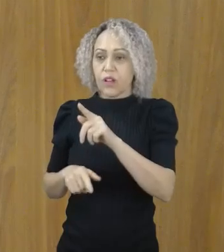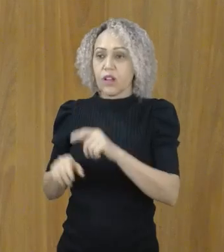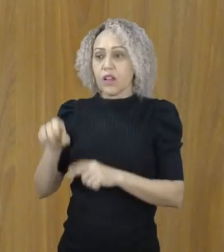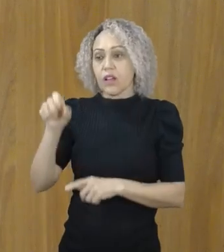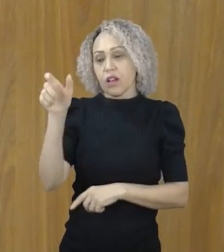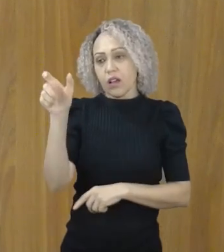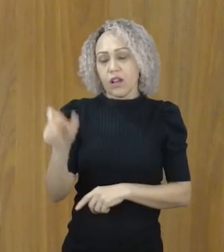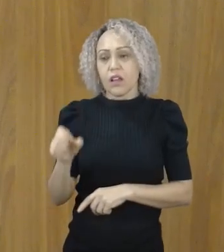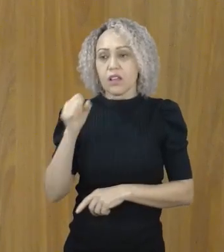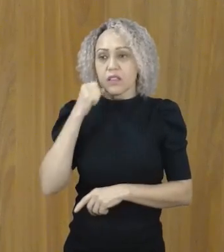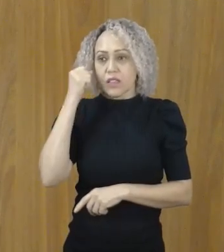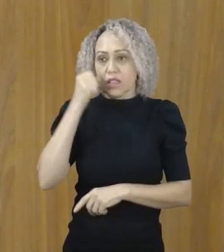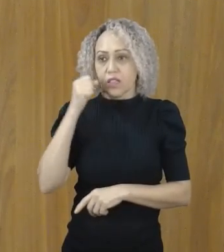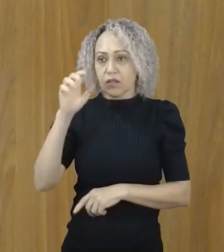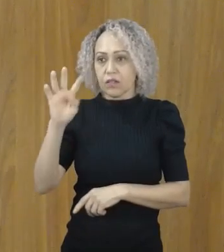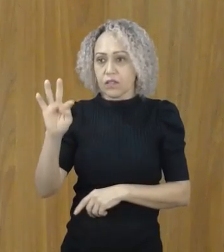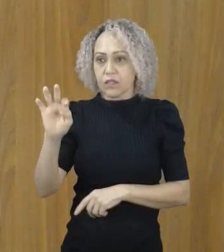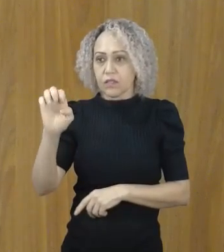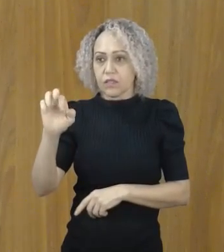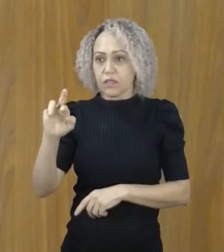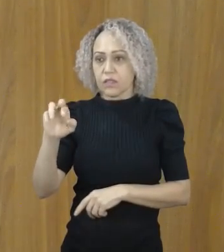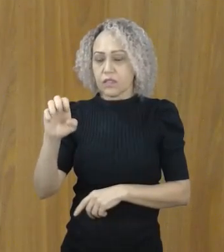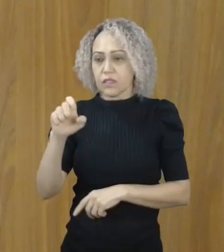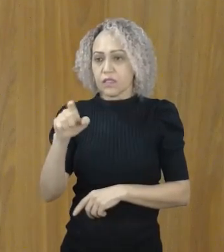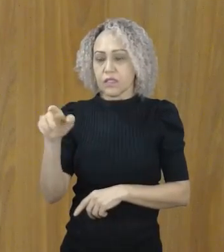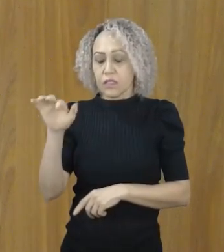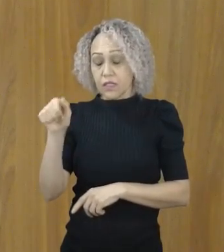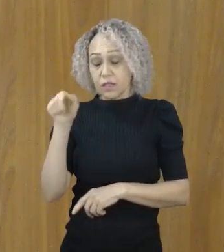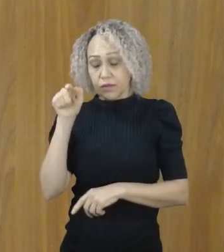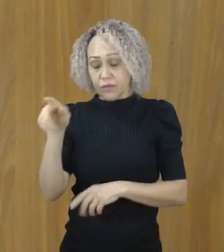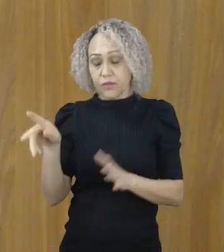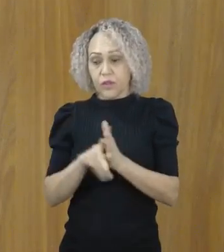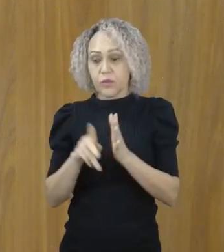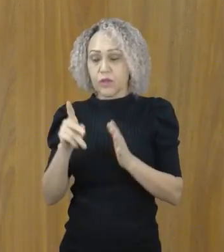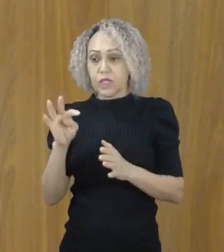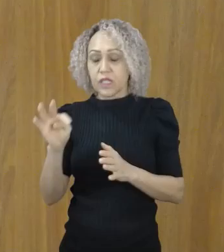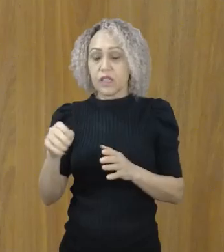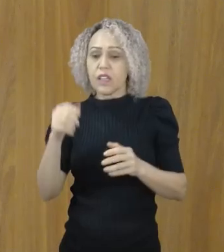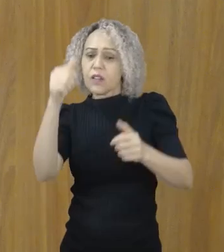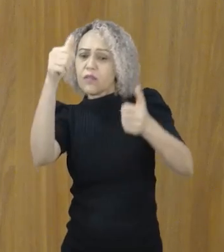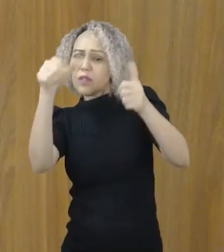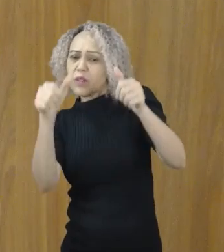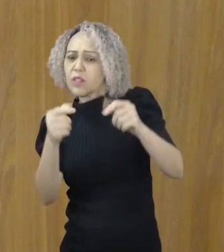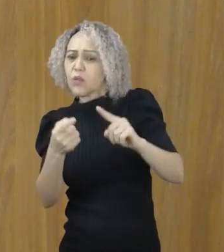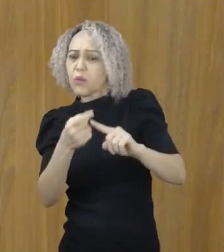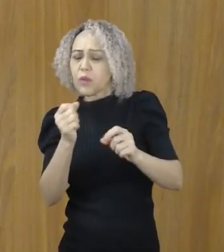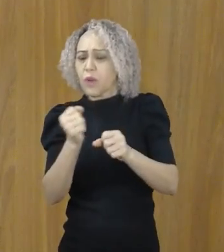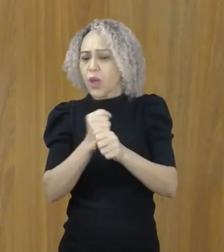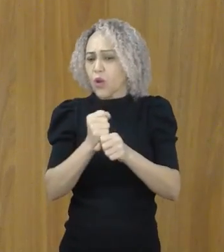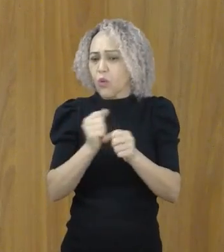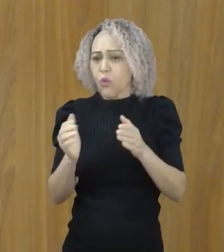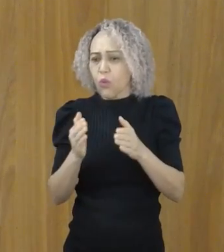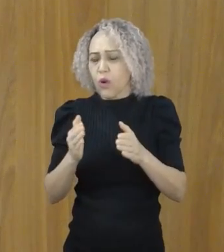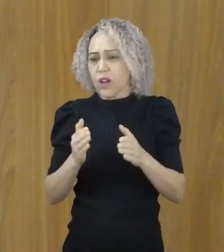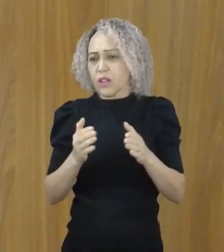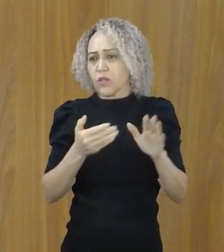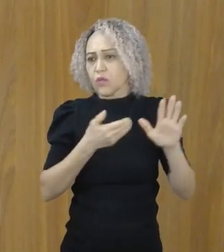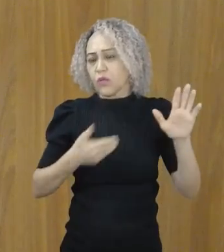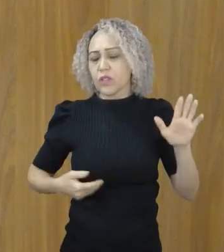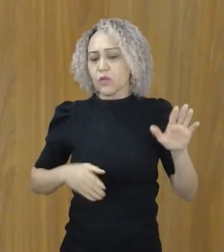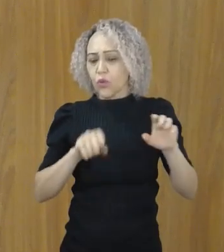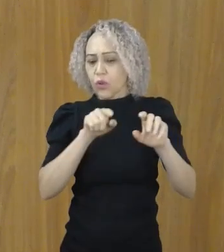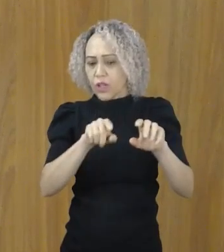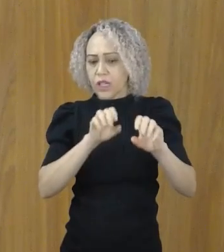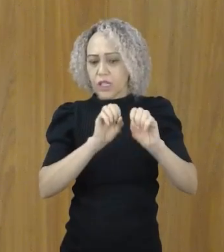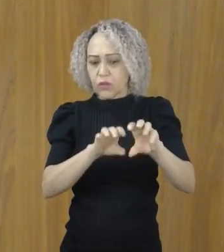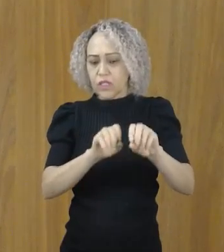Tereza Leitão. Ela fez um balanço do primeiro ano do governo Lula para o setor da educação. Você confere em seguida a entrevista